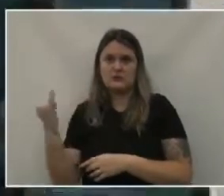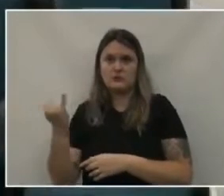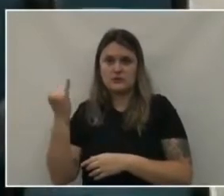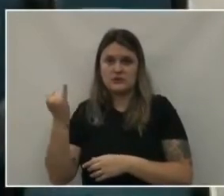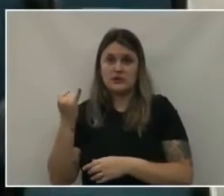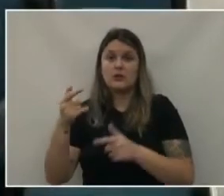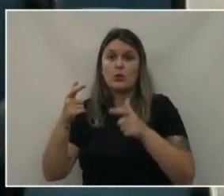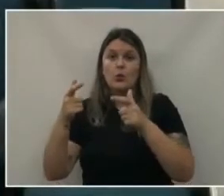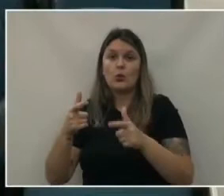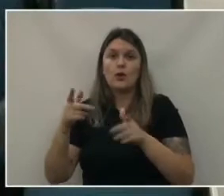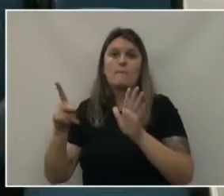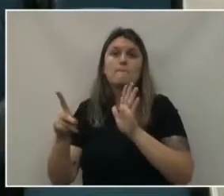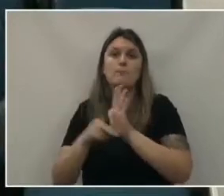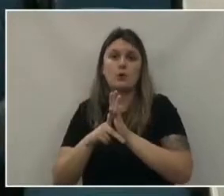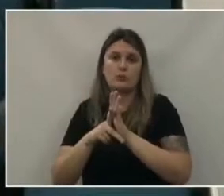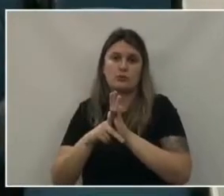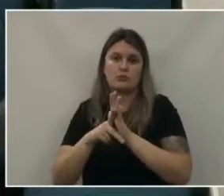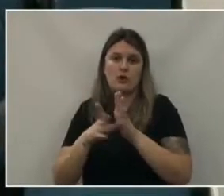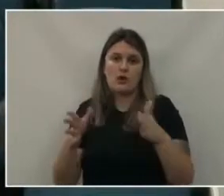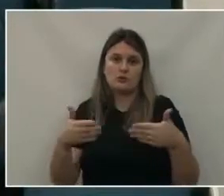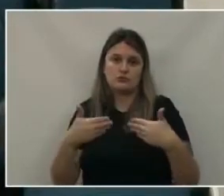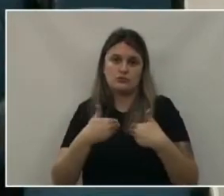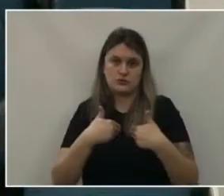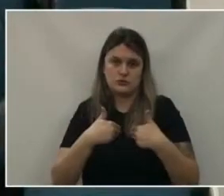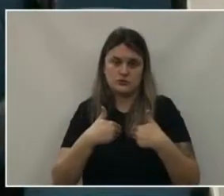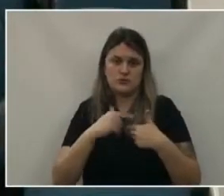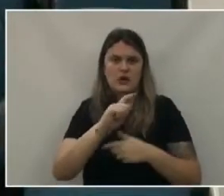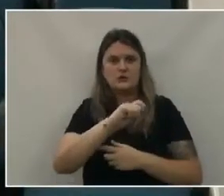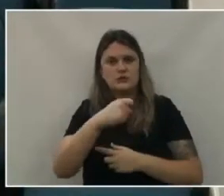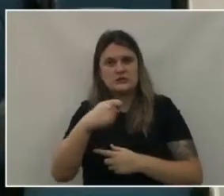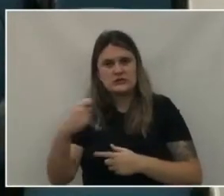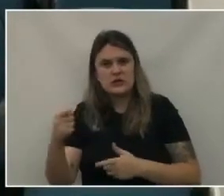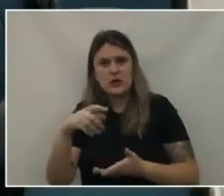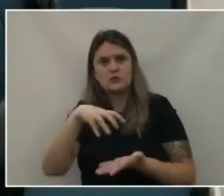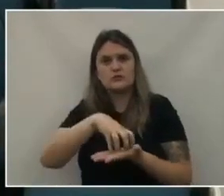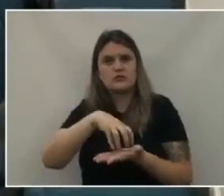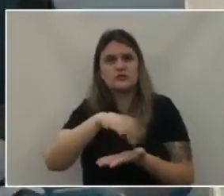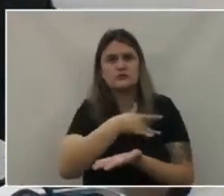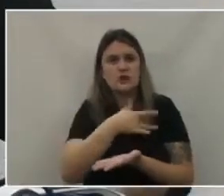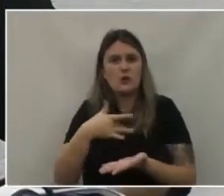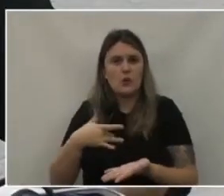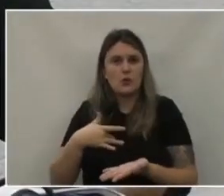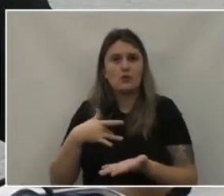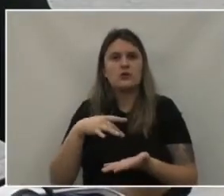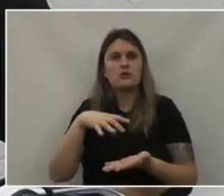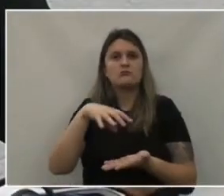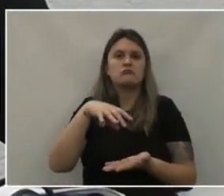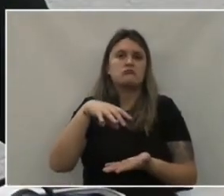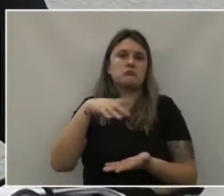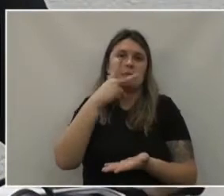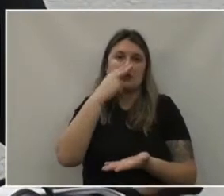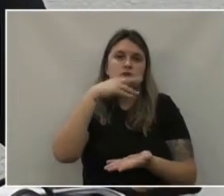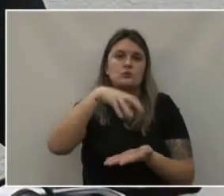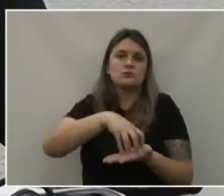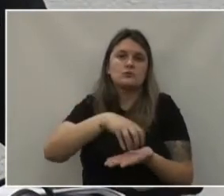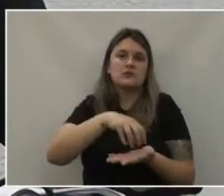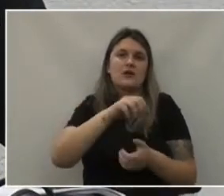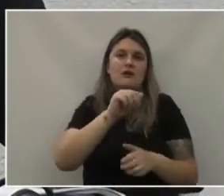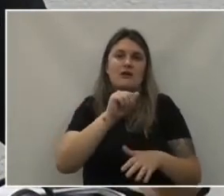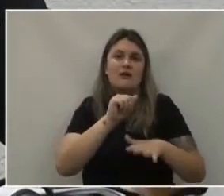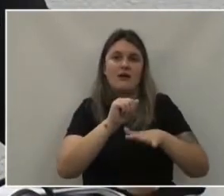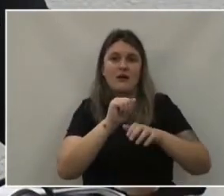centro de atendimento, e esse requerimento vem justificar o que todos nós sabemos. Então, em 3